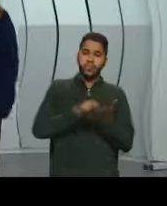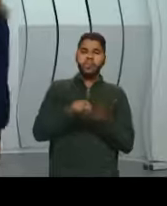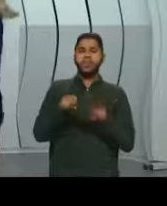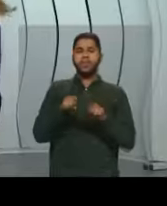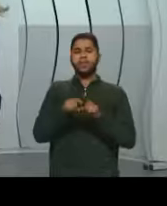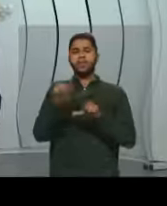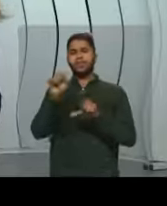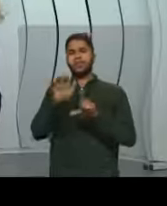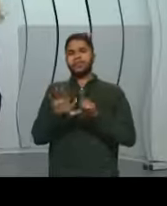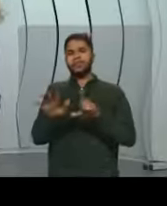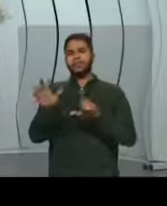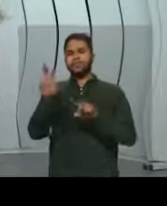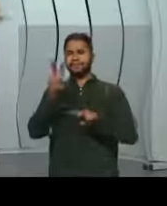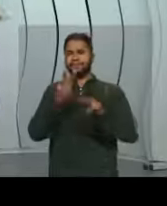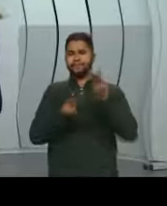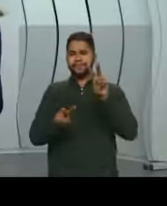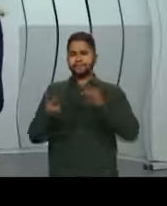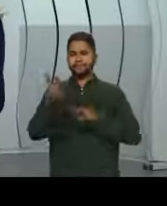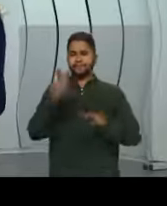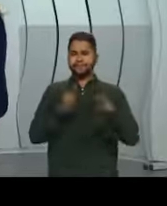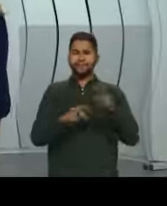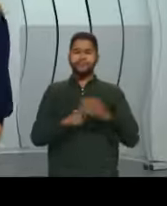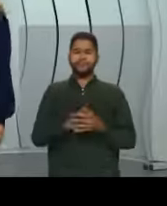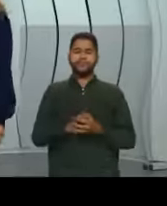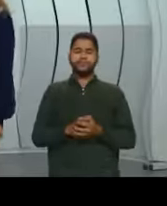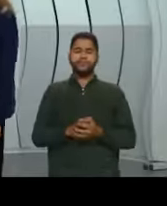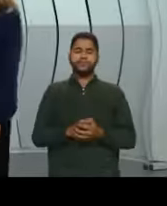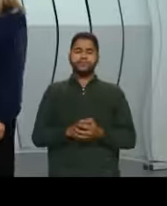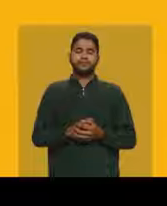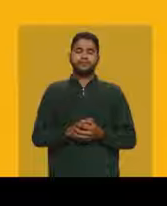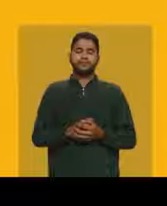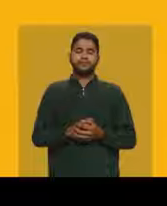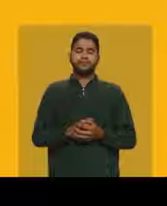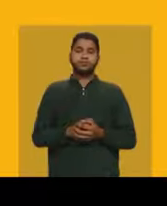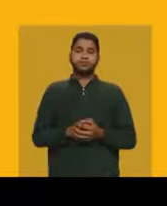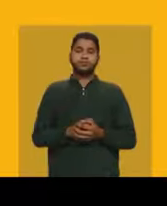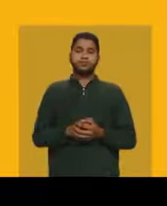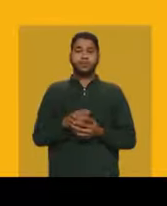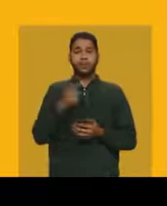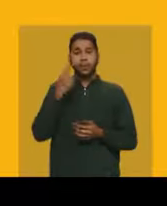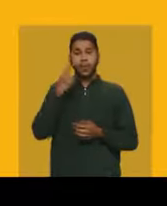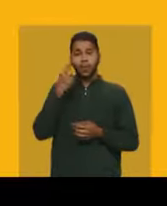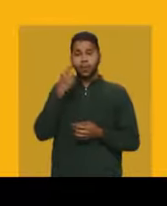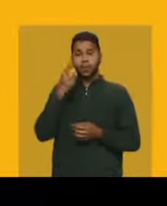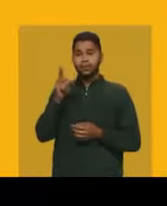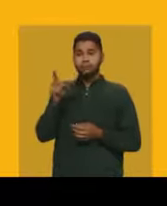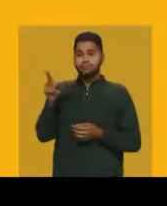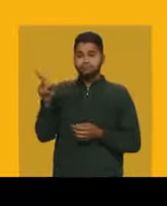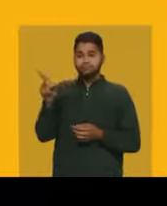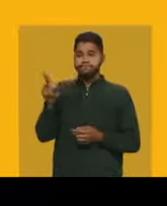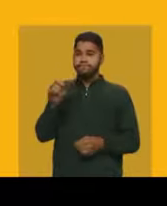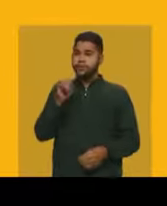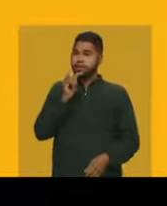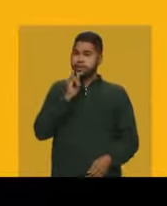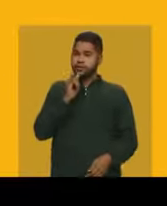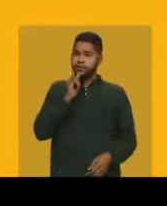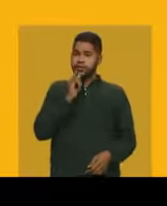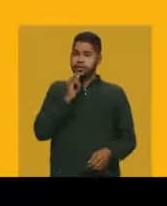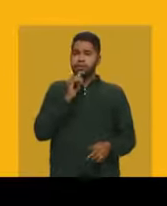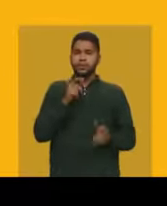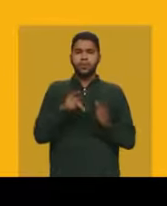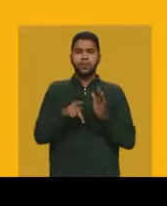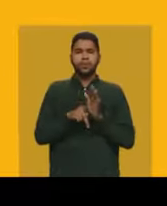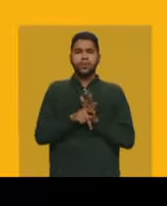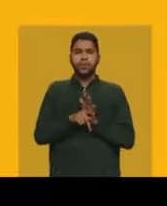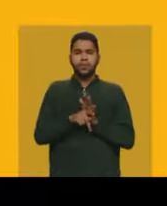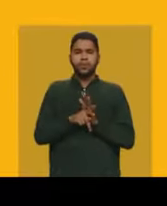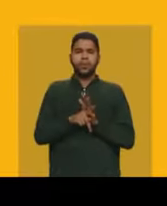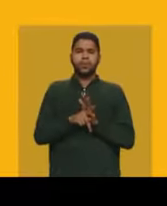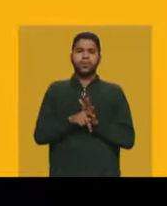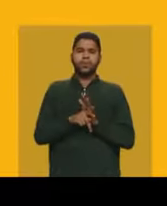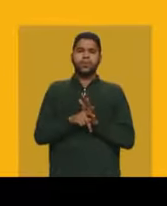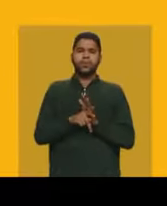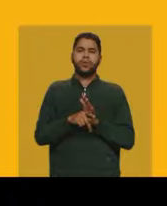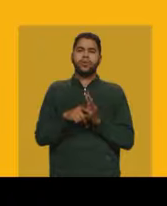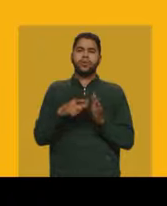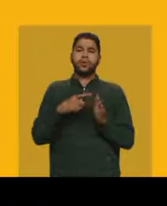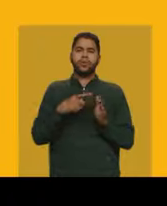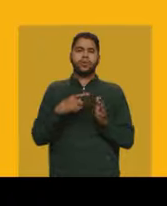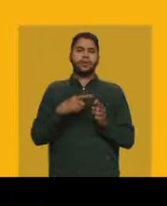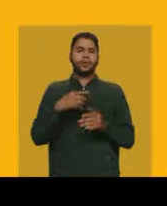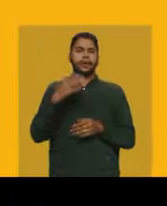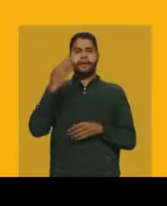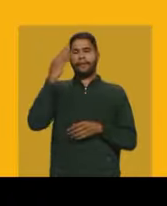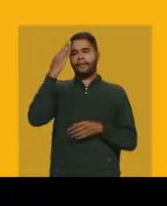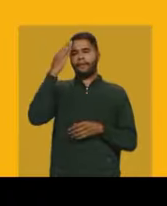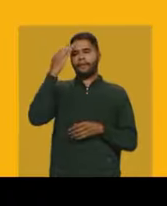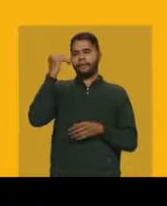o texto. Na construção de um texto. Aqui eu trouxe alguns exemplos de multimodalidade, né? Um que está na